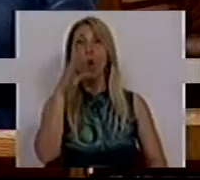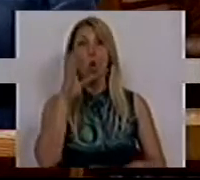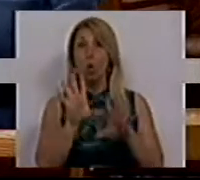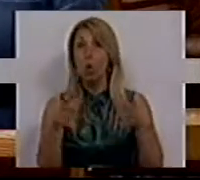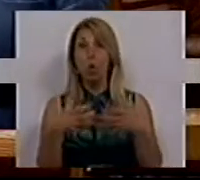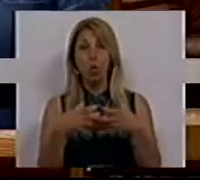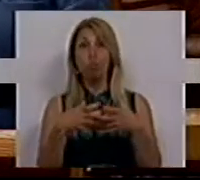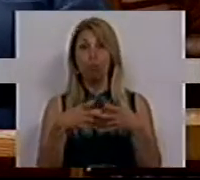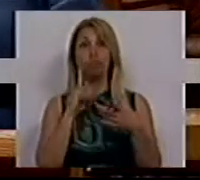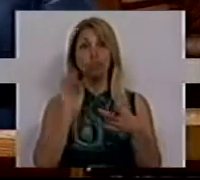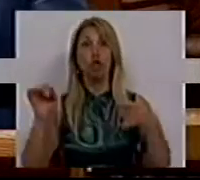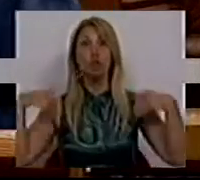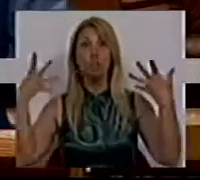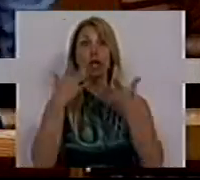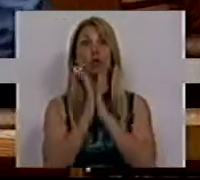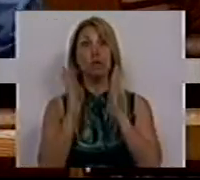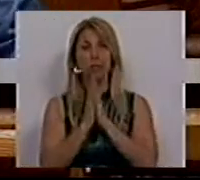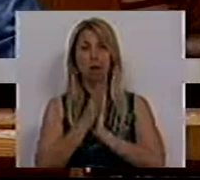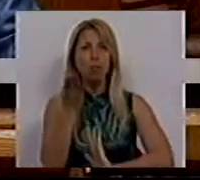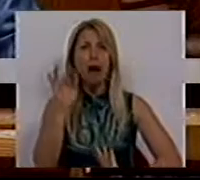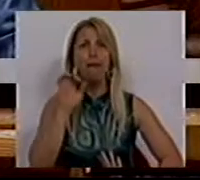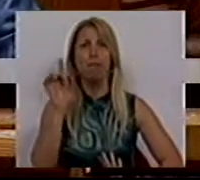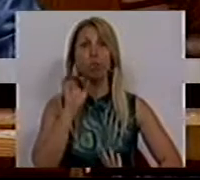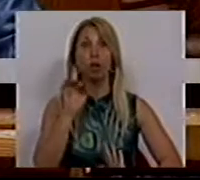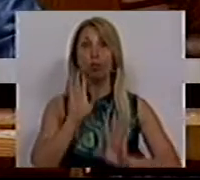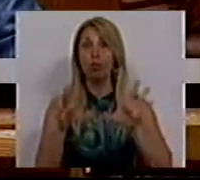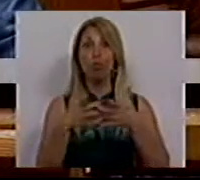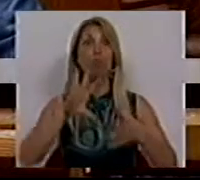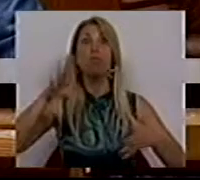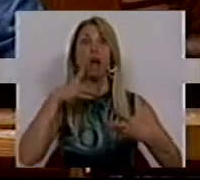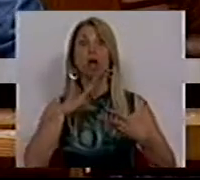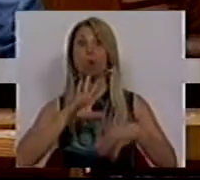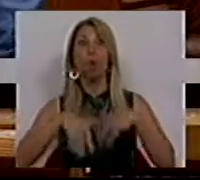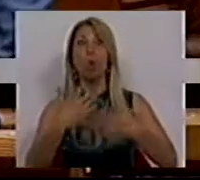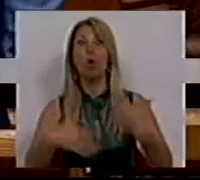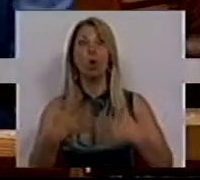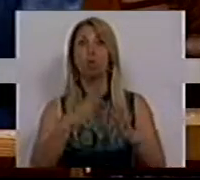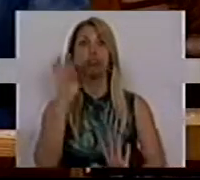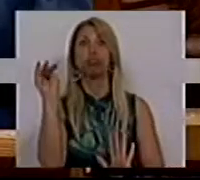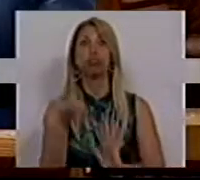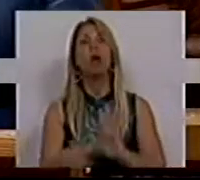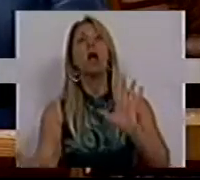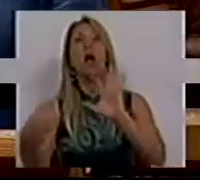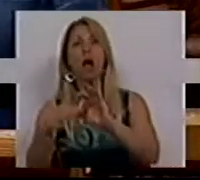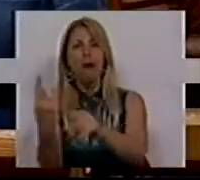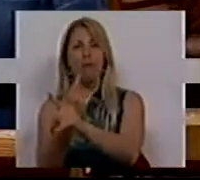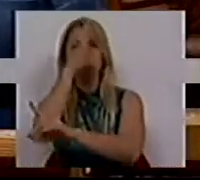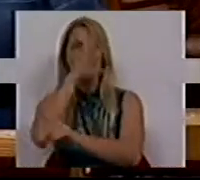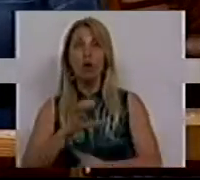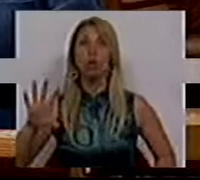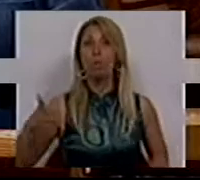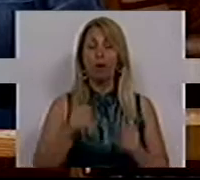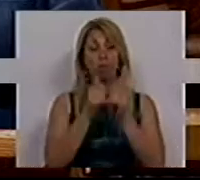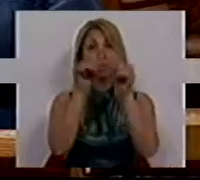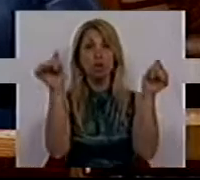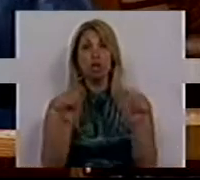mais importantes grupos económicos do país e que tem uma ligação a vários governos deste país. Ao sistema financeiro